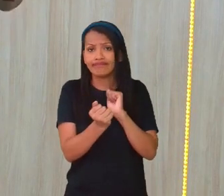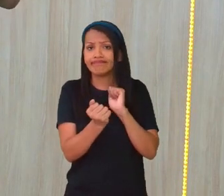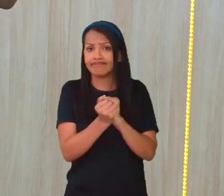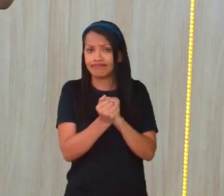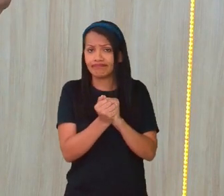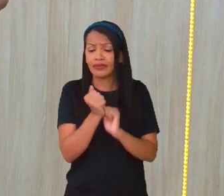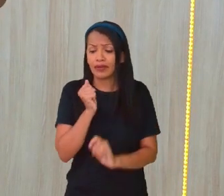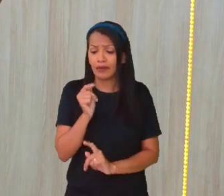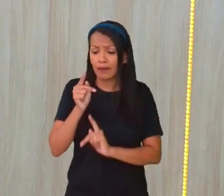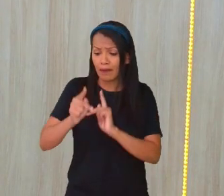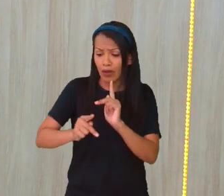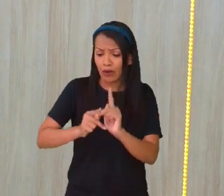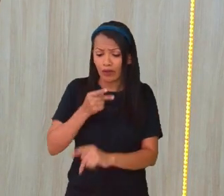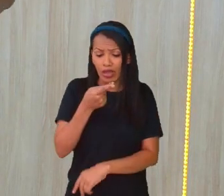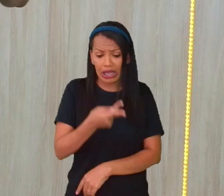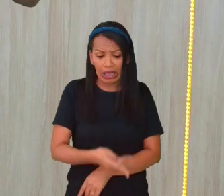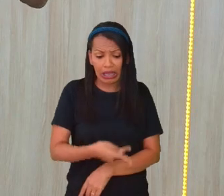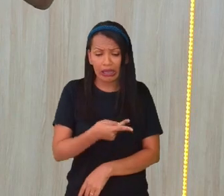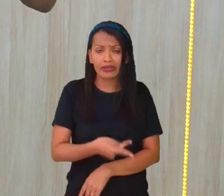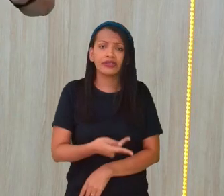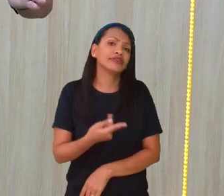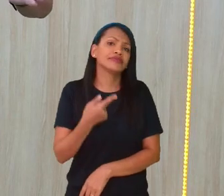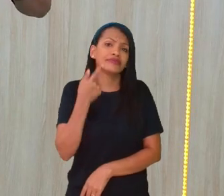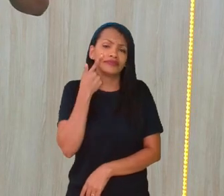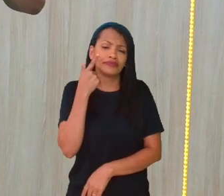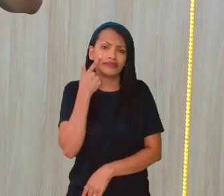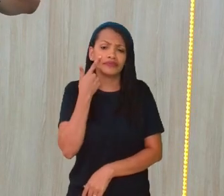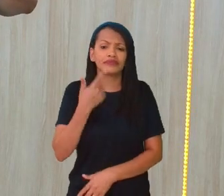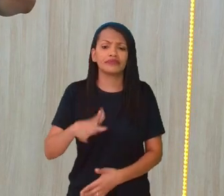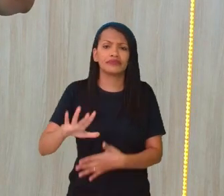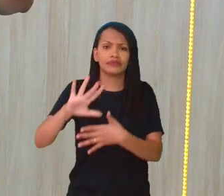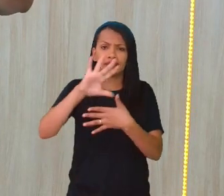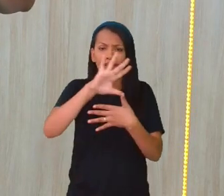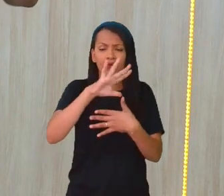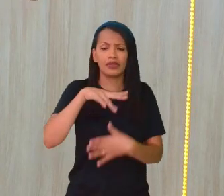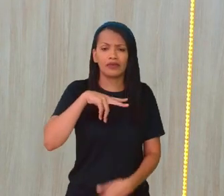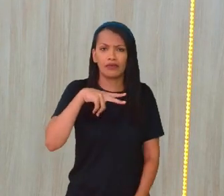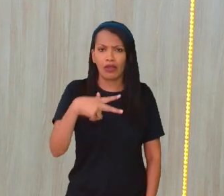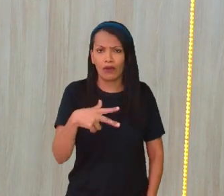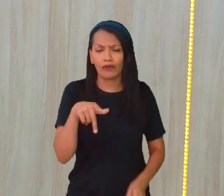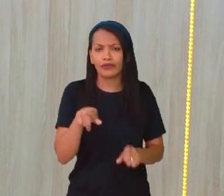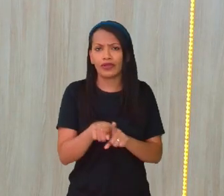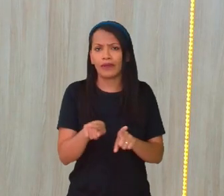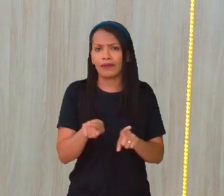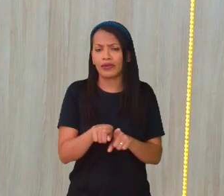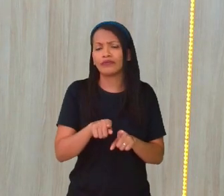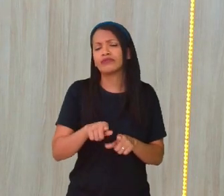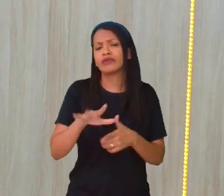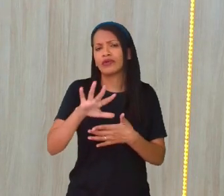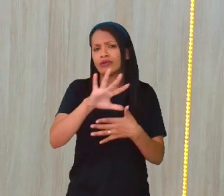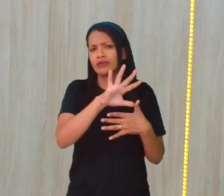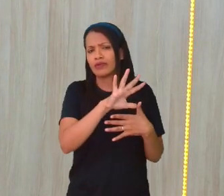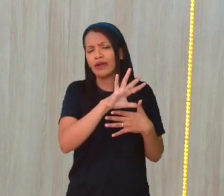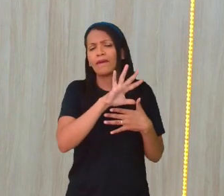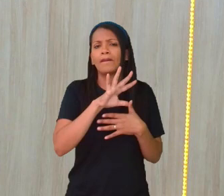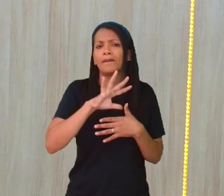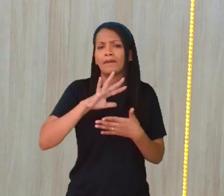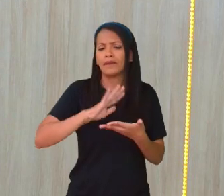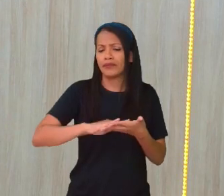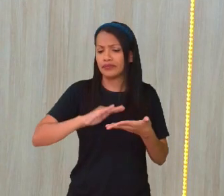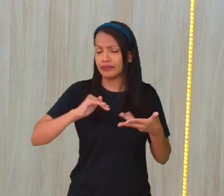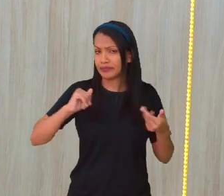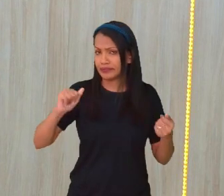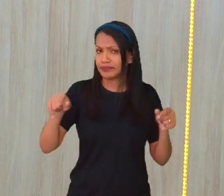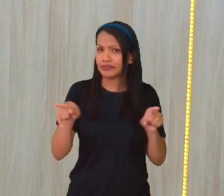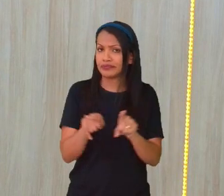desses habitantes aqui da América, tanto da América Espanhola quanto da América Portuguesa, sem contar com lá na América do Norte, né, as